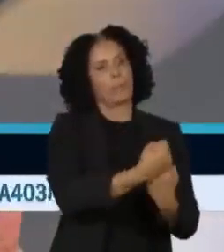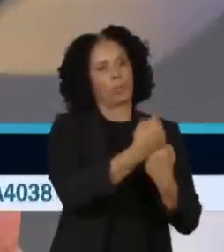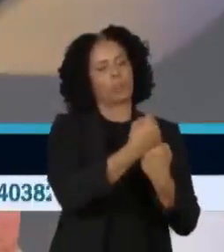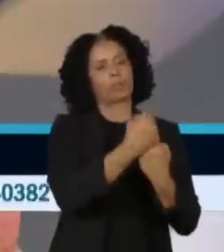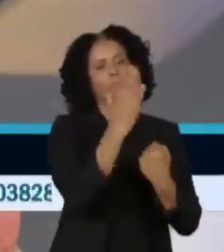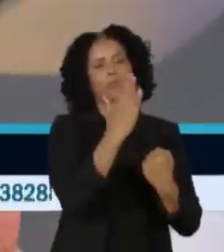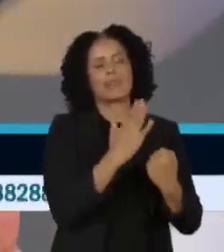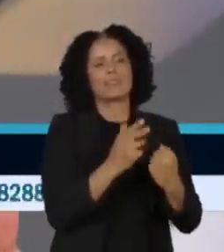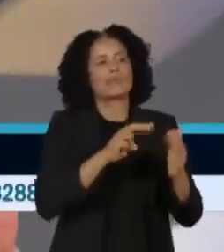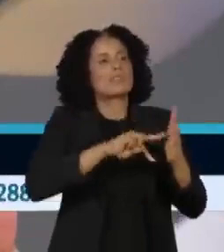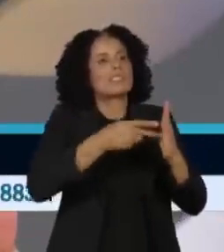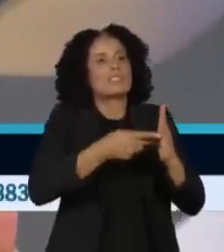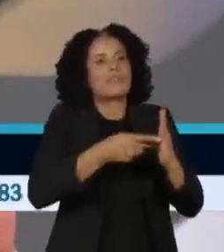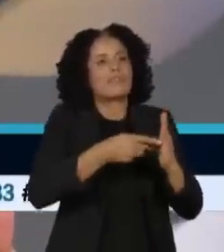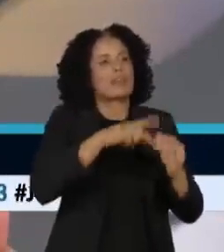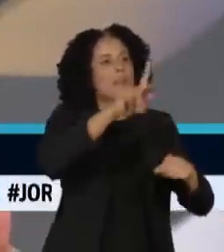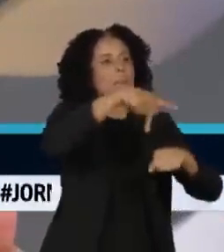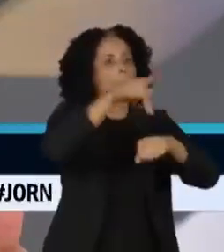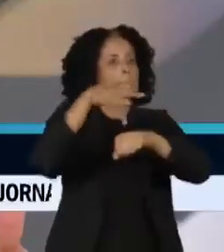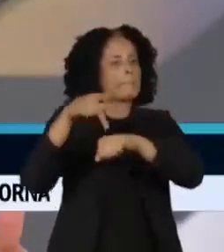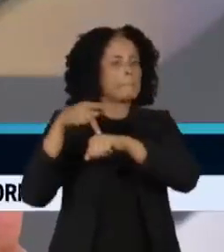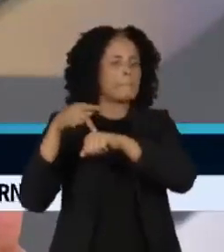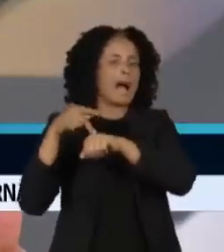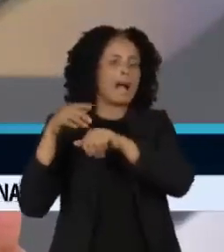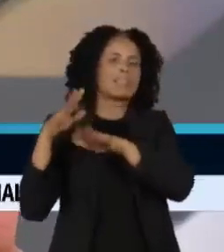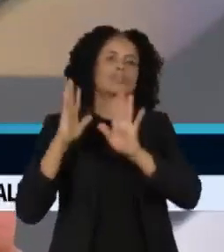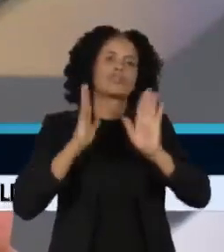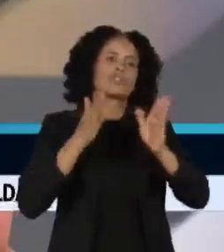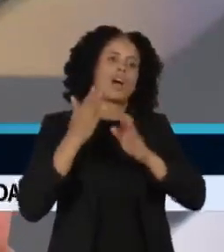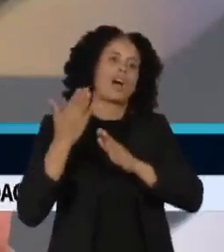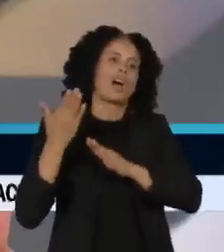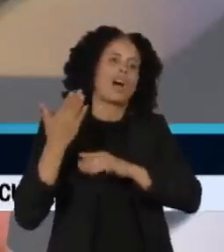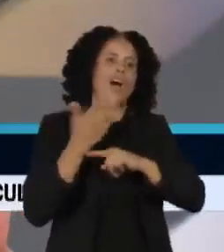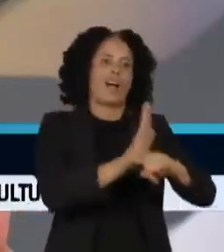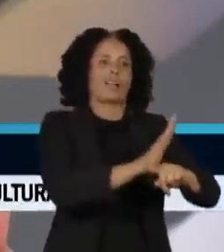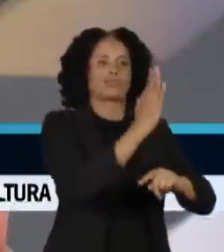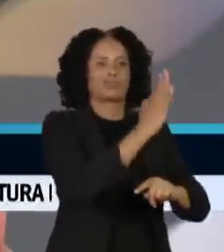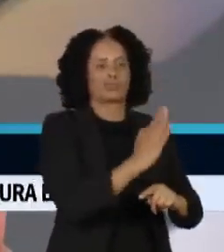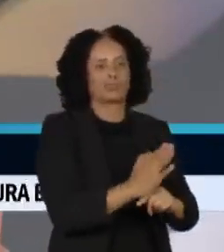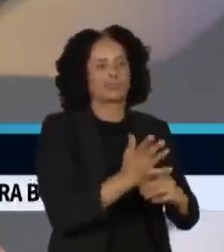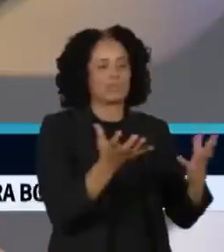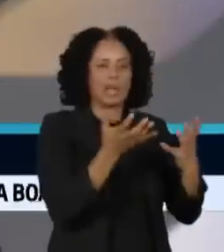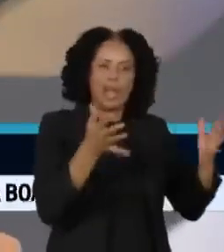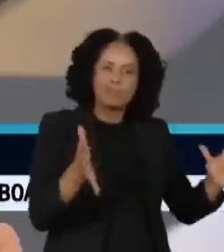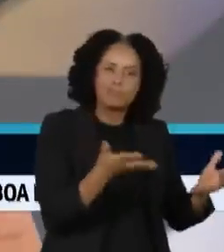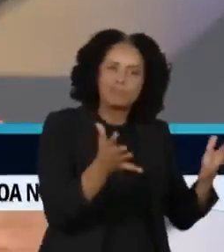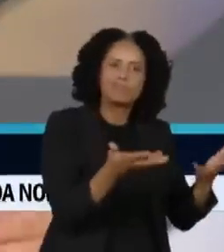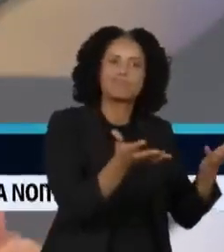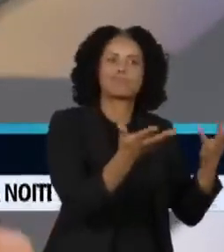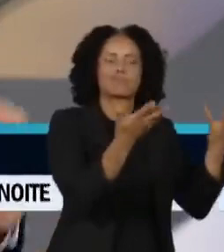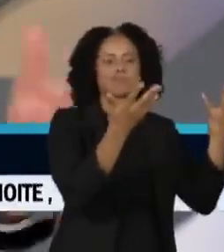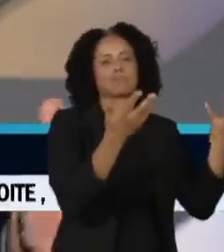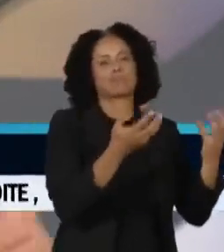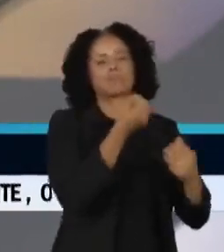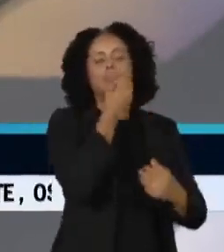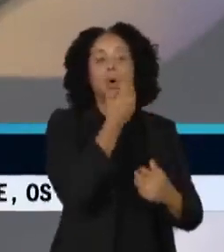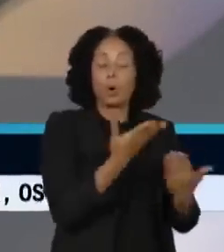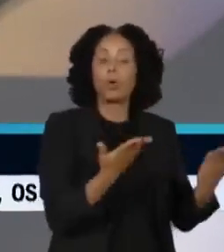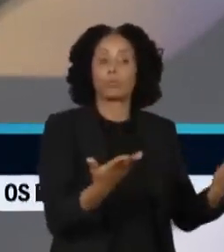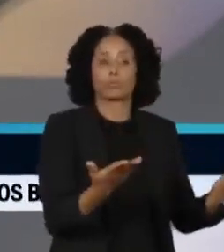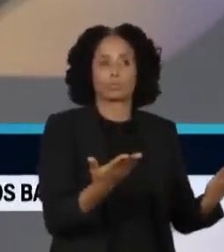foi abraçado Pelas Nações democráticas e a reação foi de absoluta repugnância